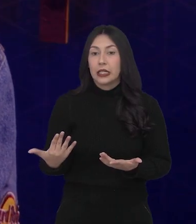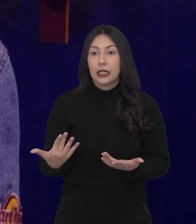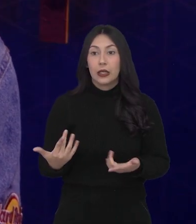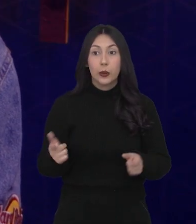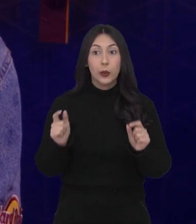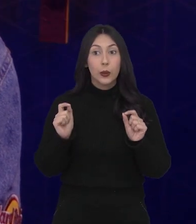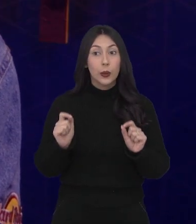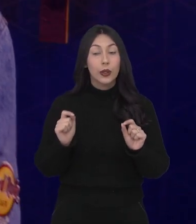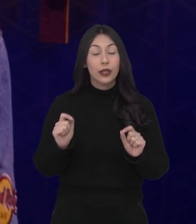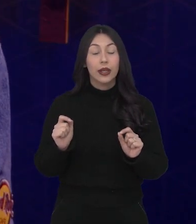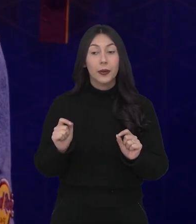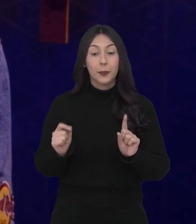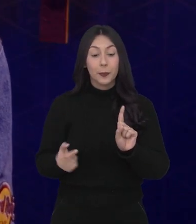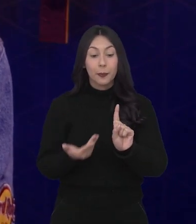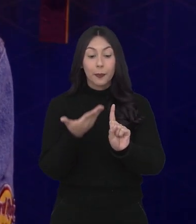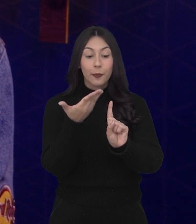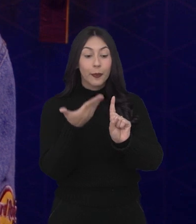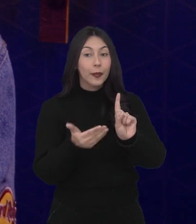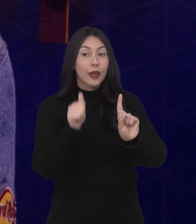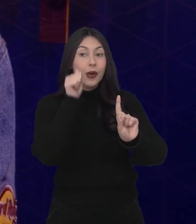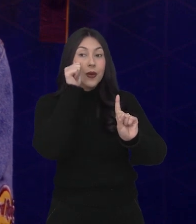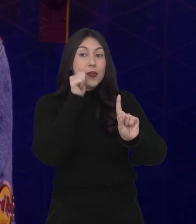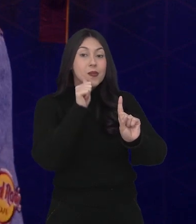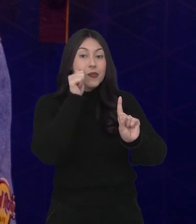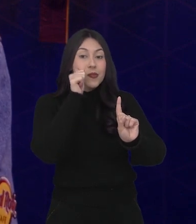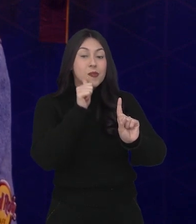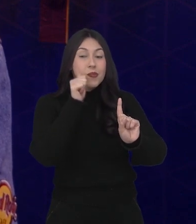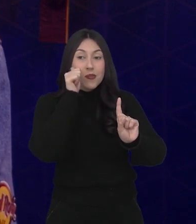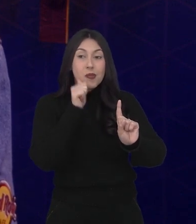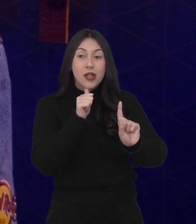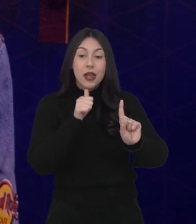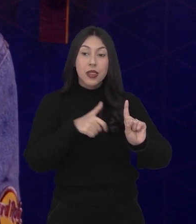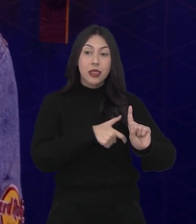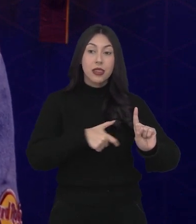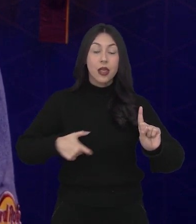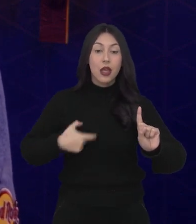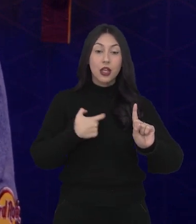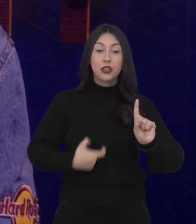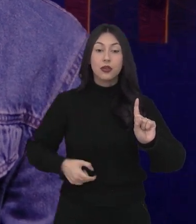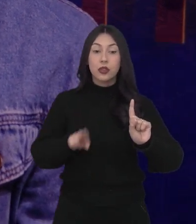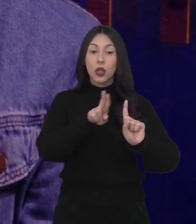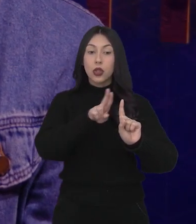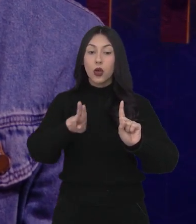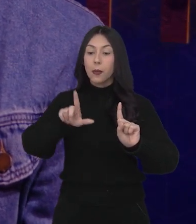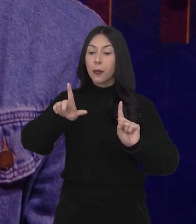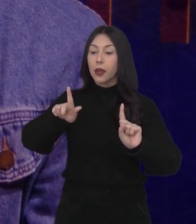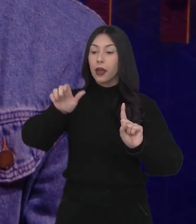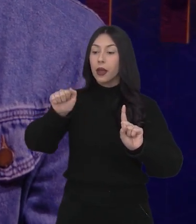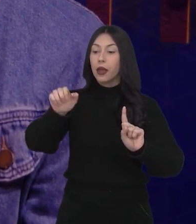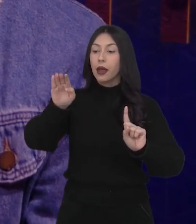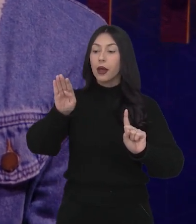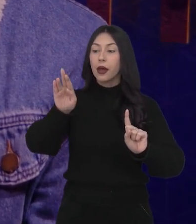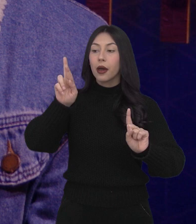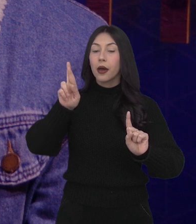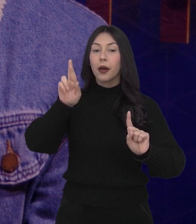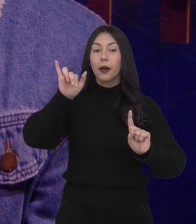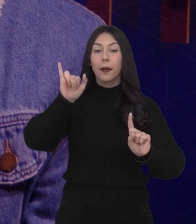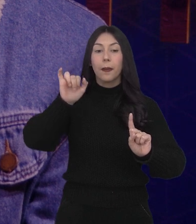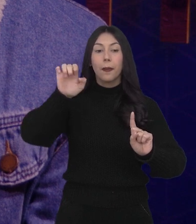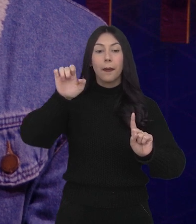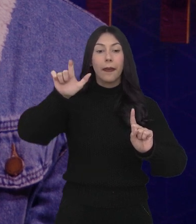que foi protagonizado por uma mulher da Suíça, a Gabriela